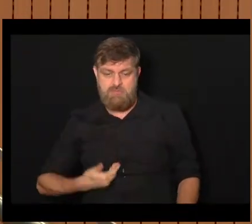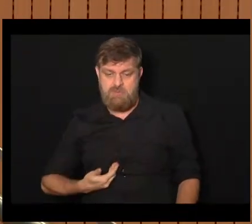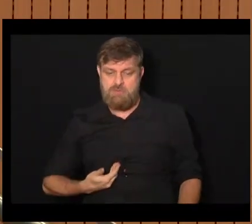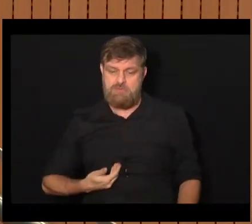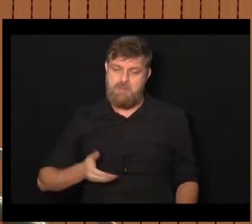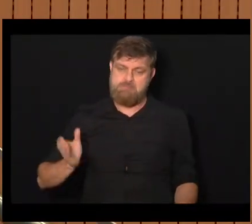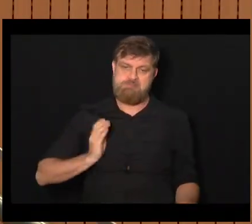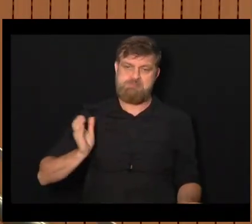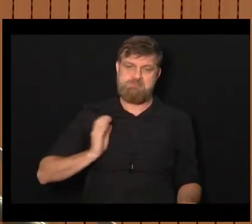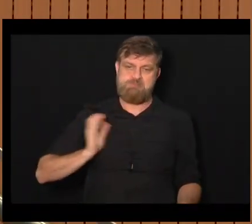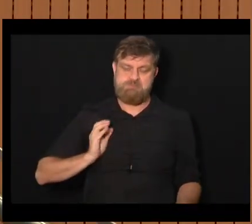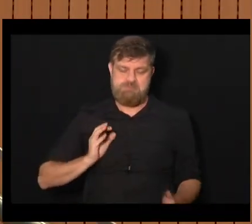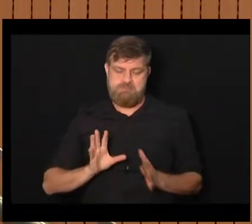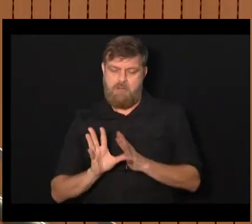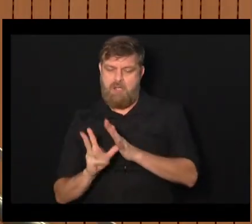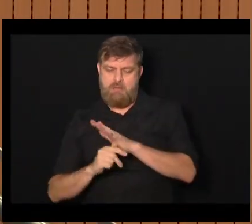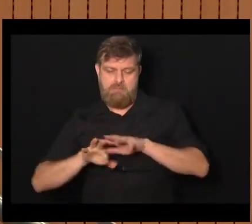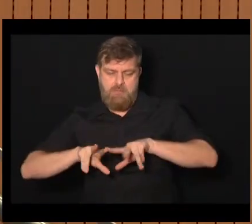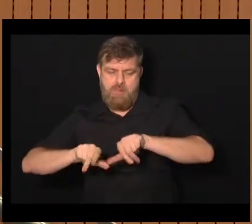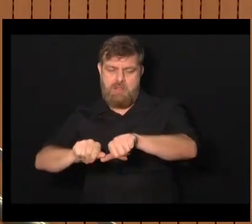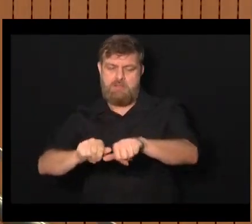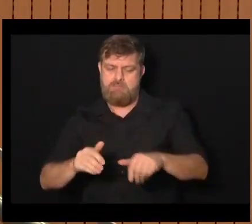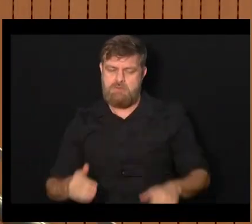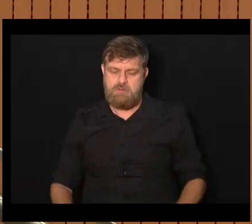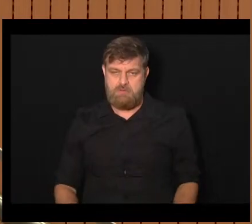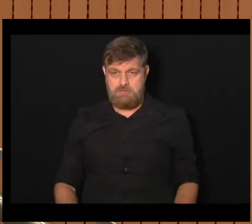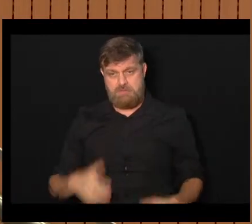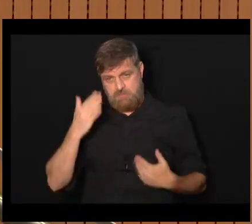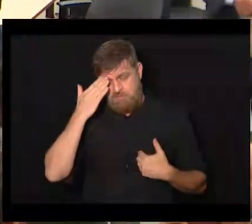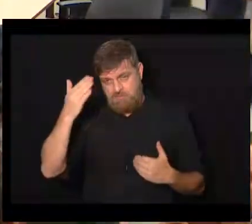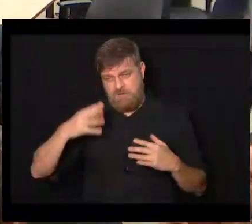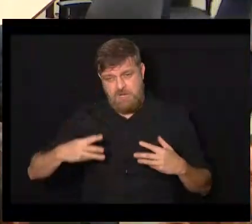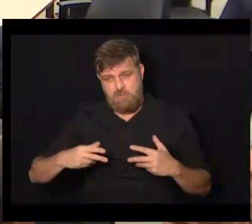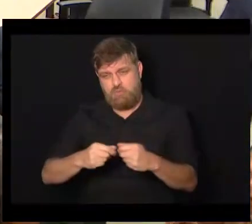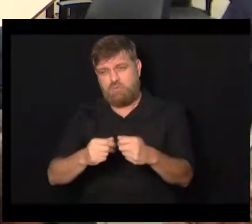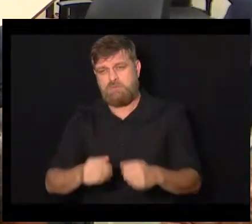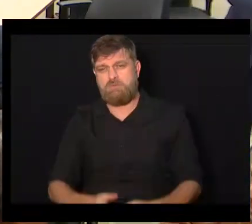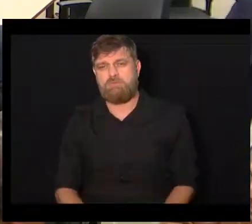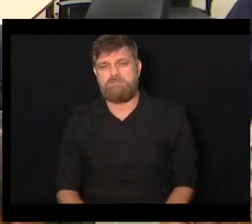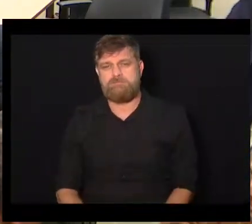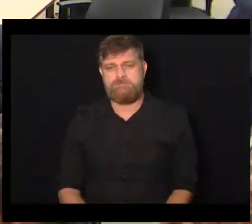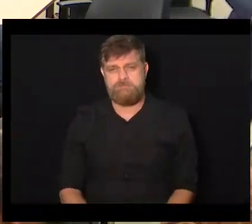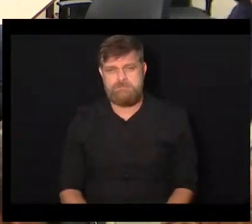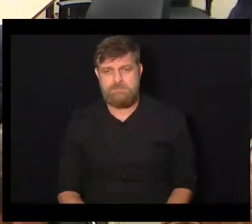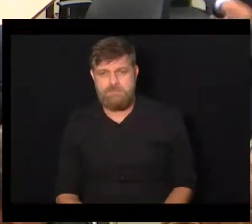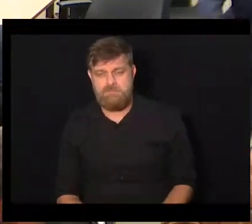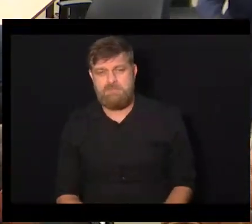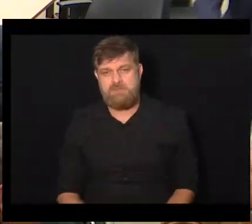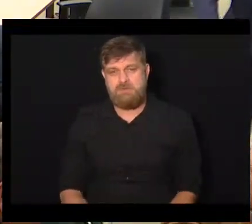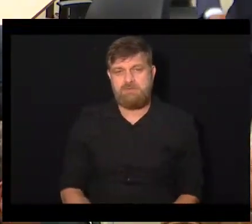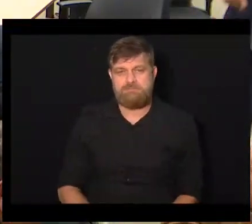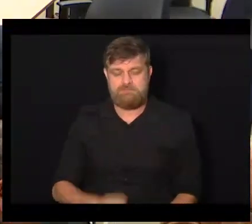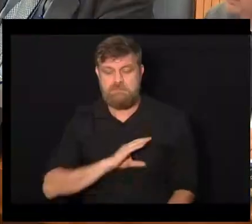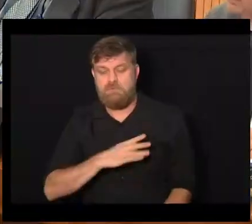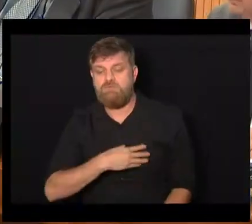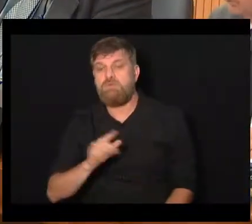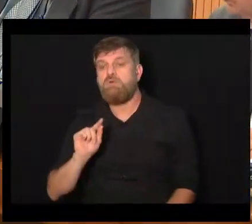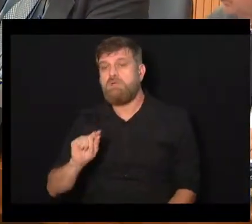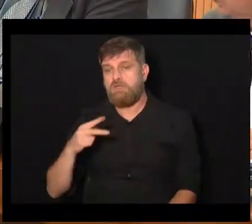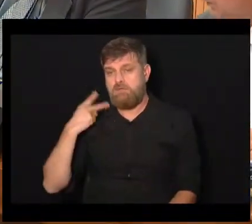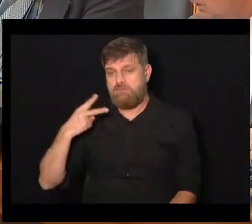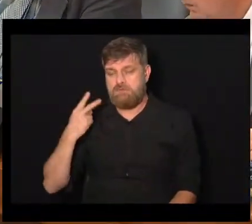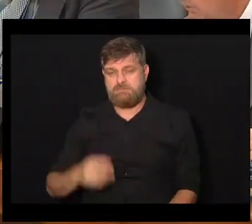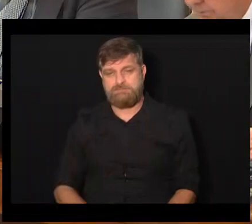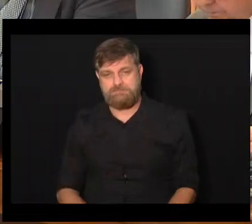ou está no bolso de algum político da cidade. Muito obrigado a todos. Obrigado, vereador Tenente Santini. Vereador Campos Filho, próximo vereador inscrito, há